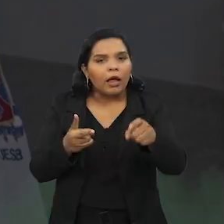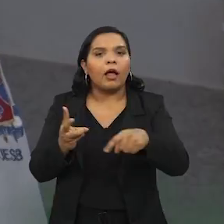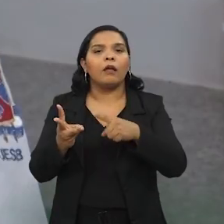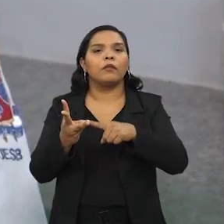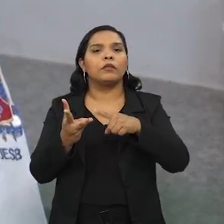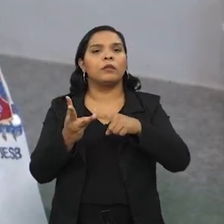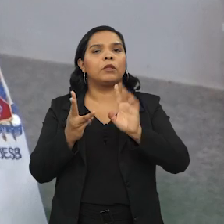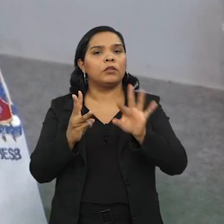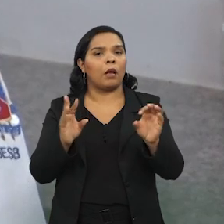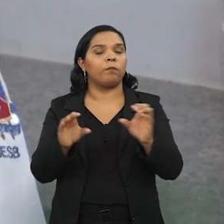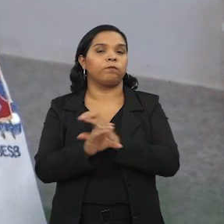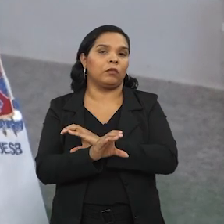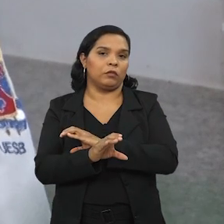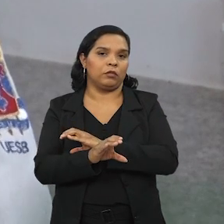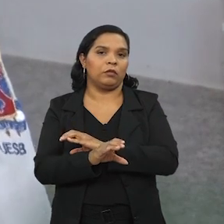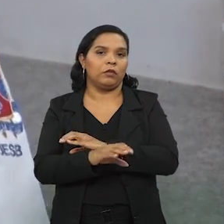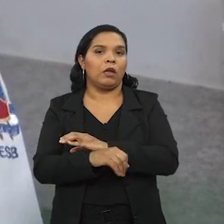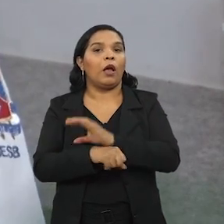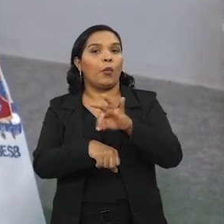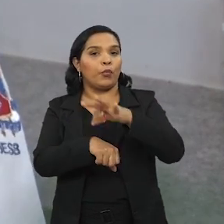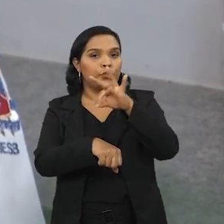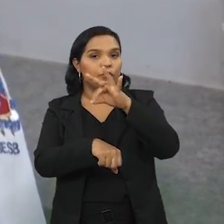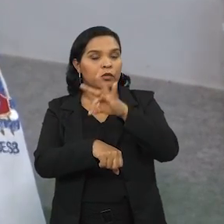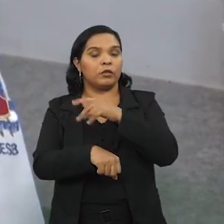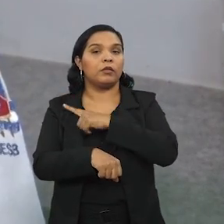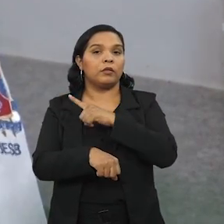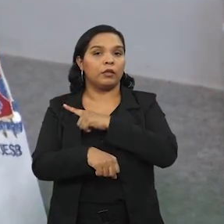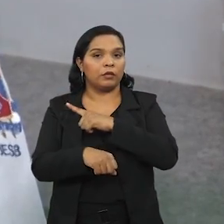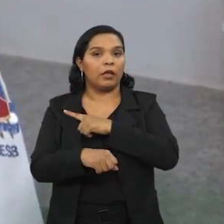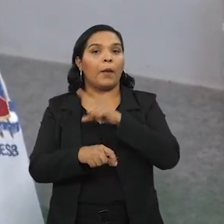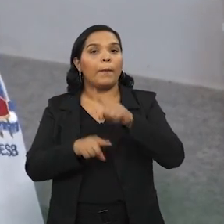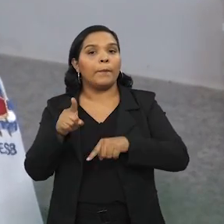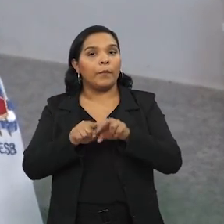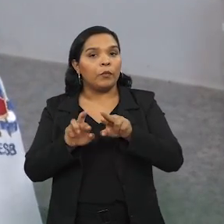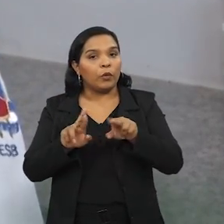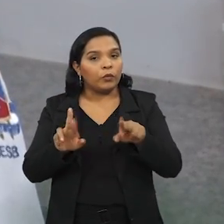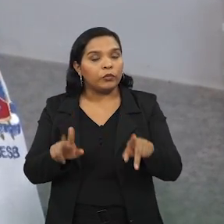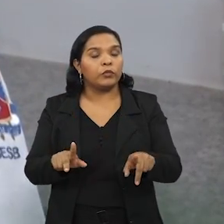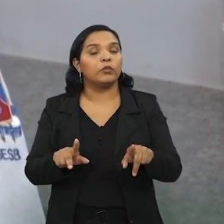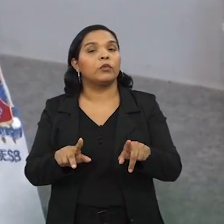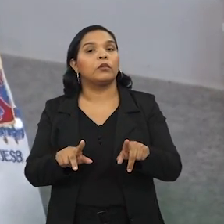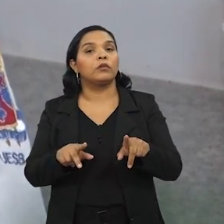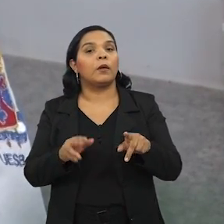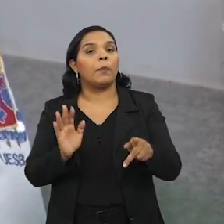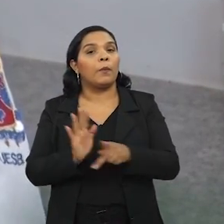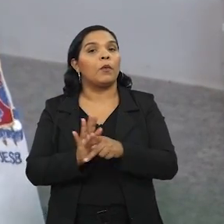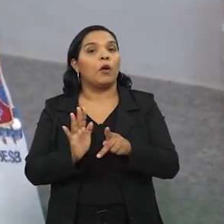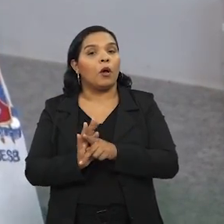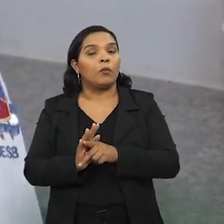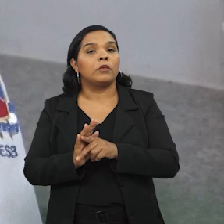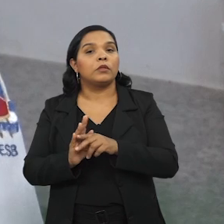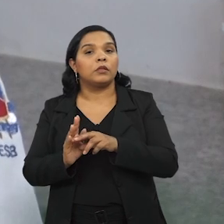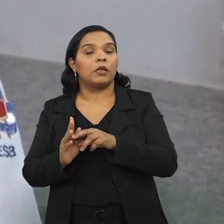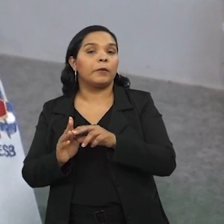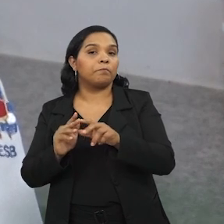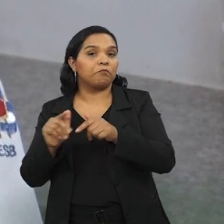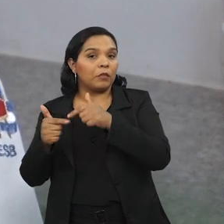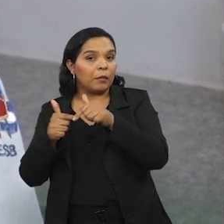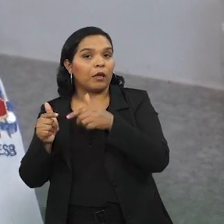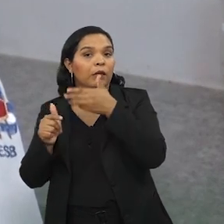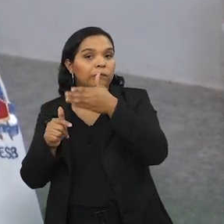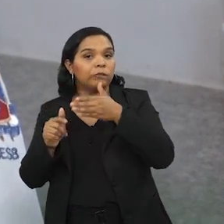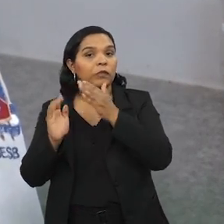nas larvas, na fase adulta, que é o mosquito. Então a gente tem realmente extratos e produtos vegetais que atuam